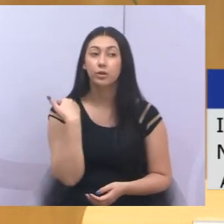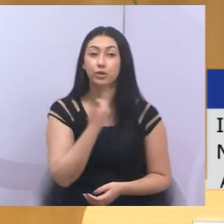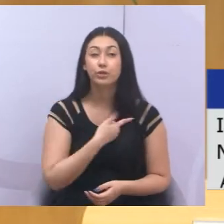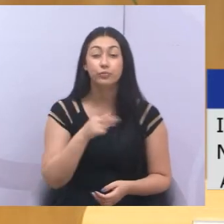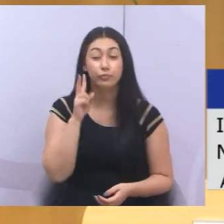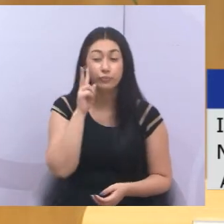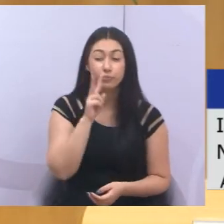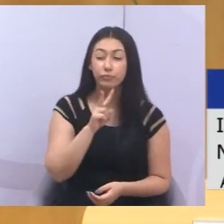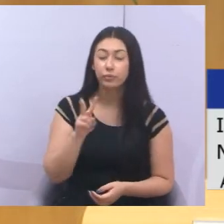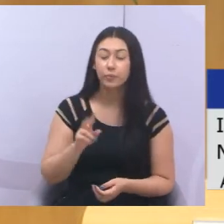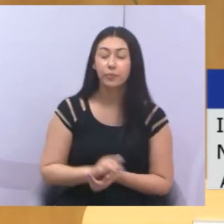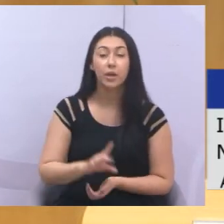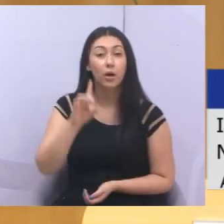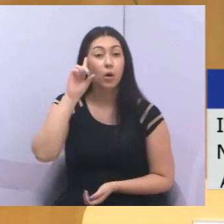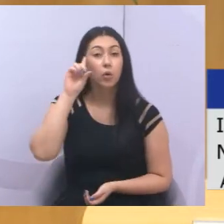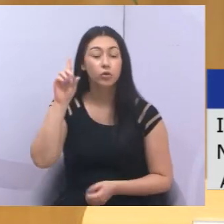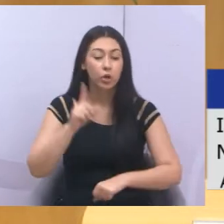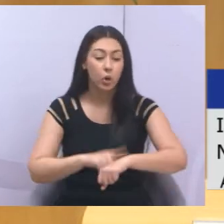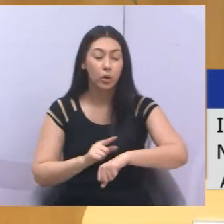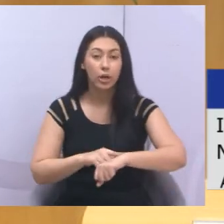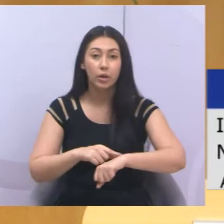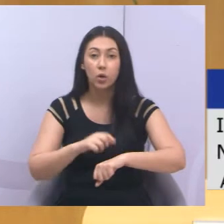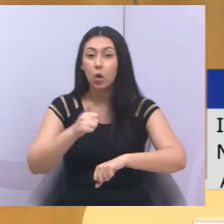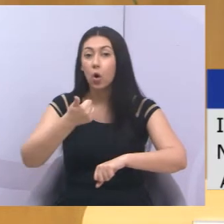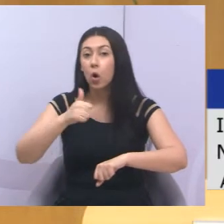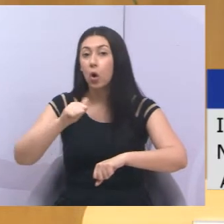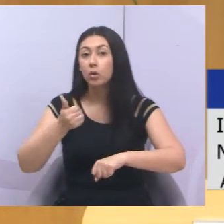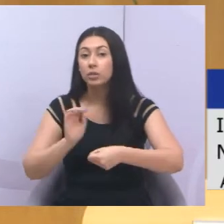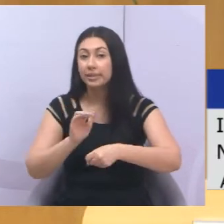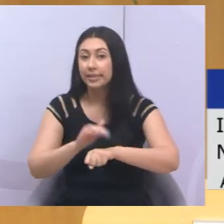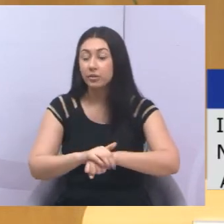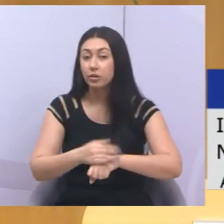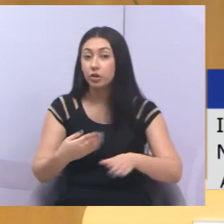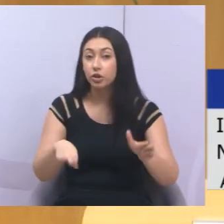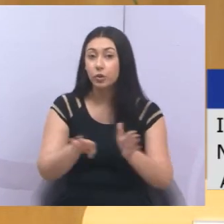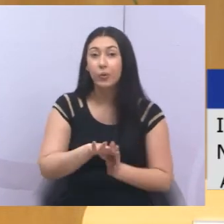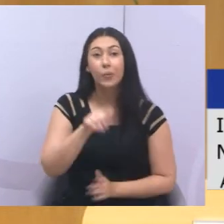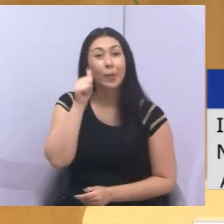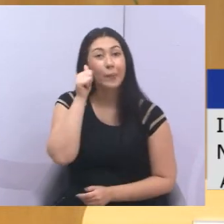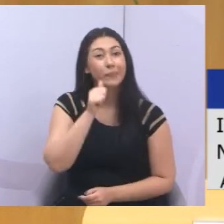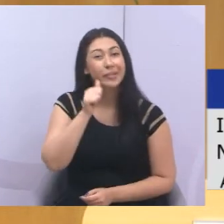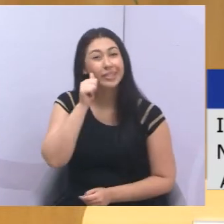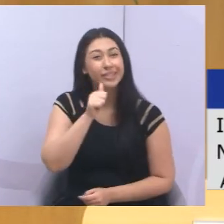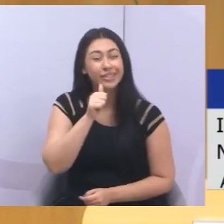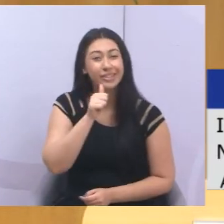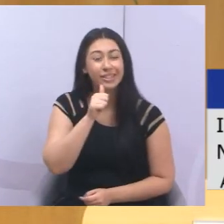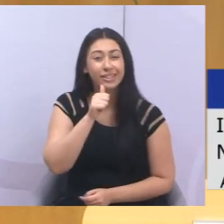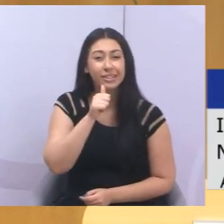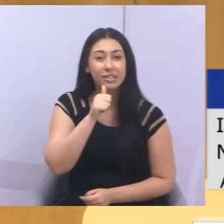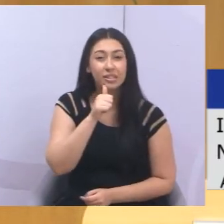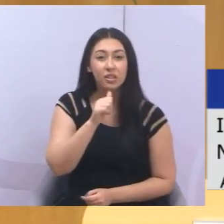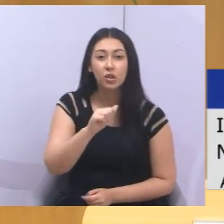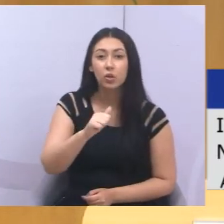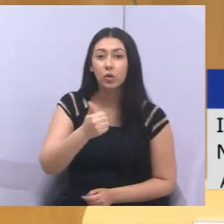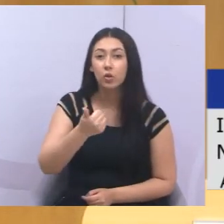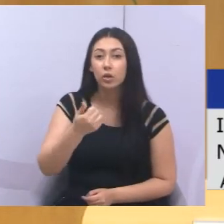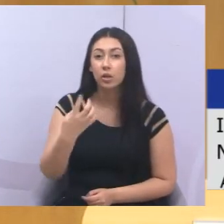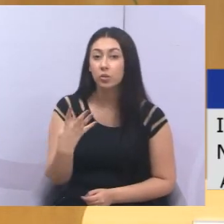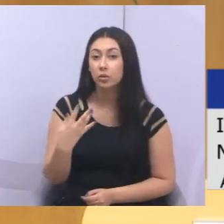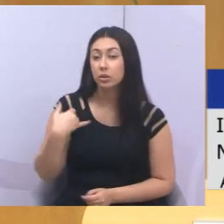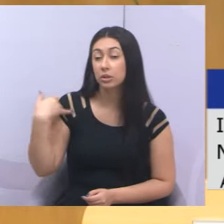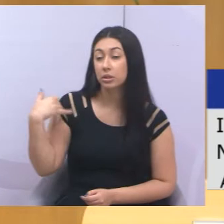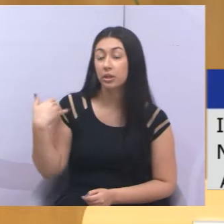ali. Daí uma vez, 11h30 da noite, eu atendi uma menina de 14 anos. E ela foi lá, Flavinho, e falou assim